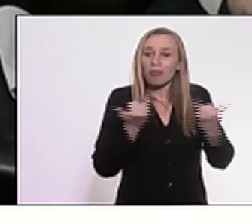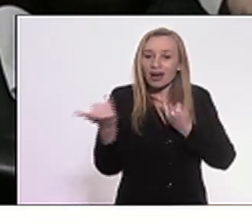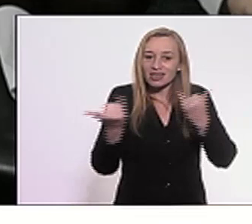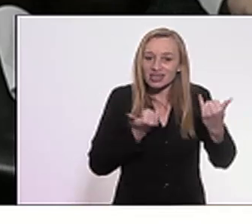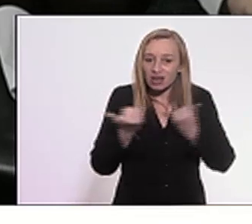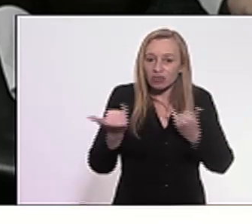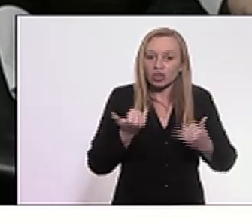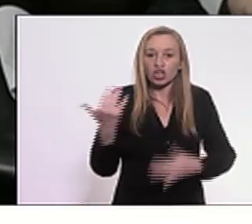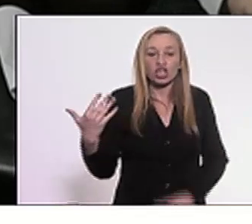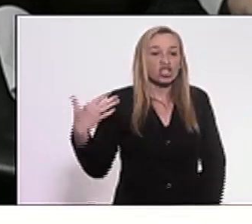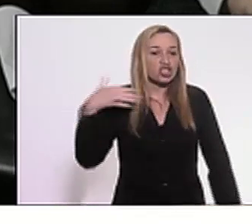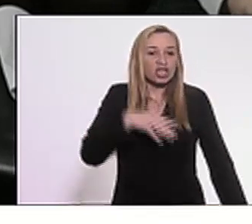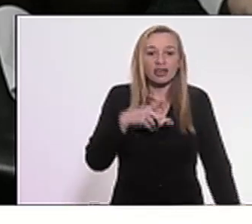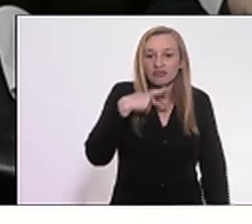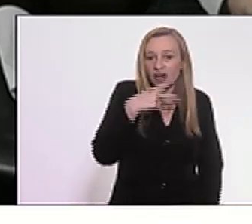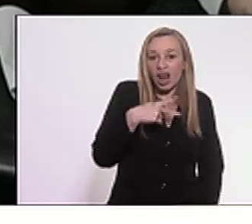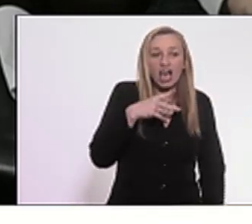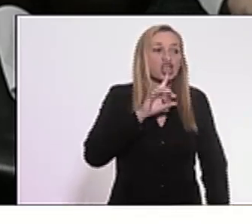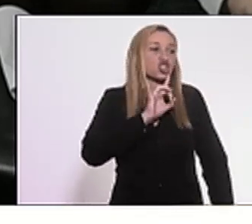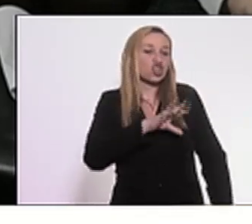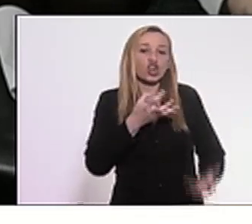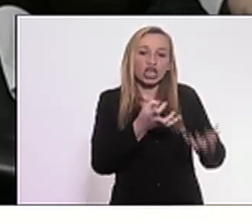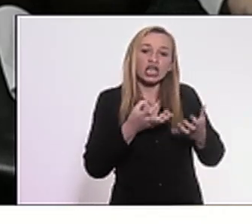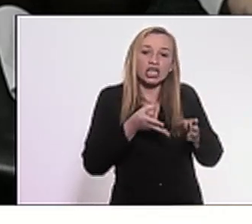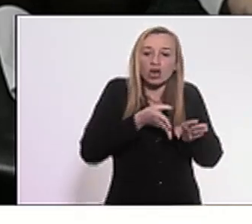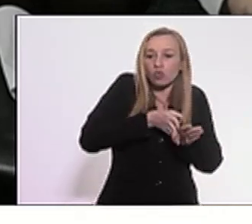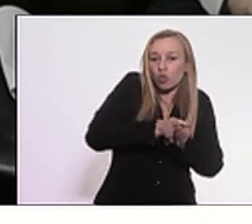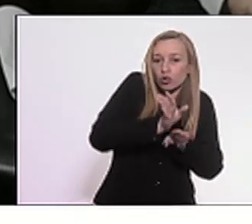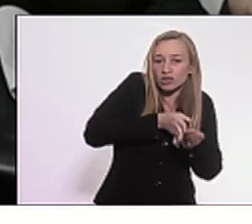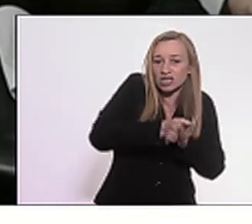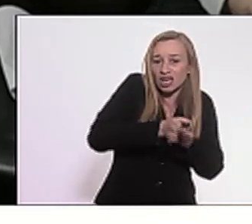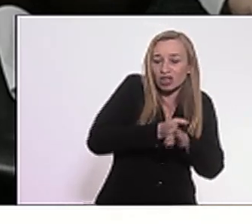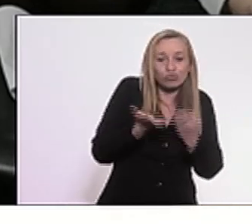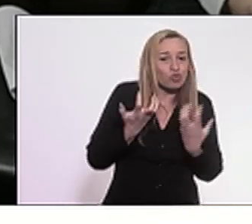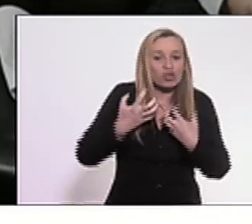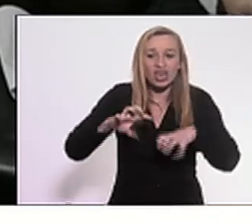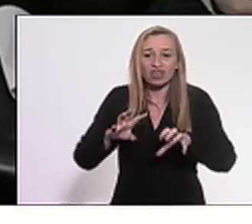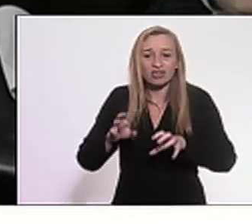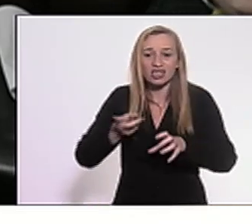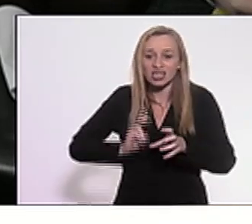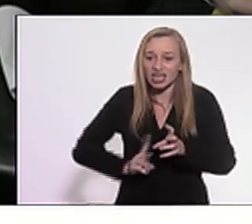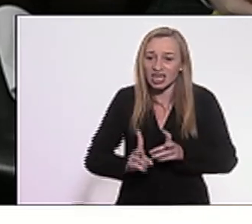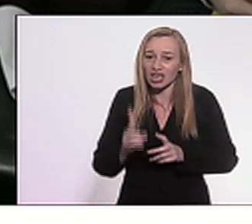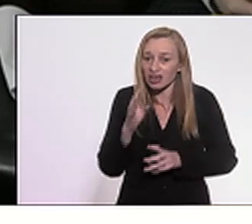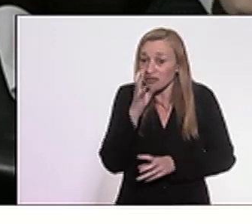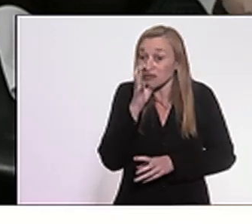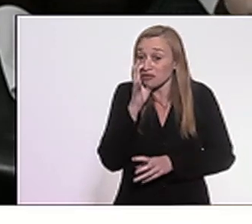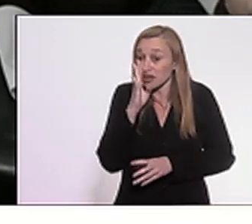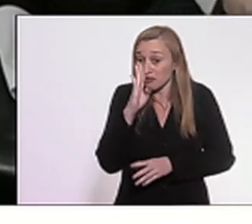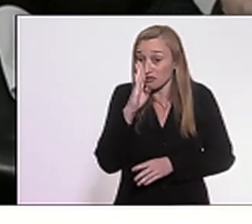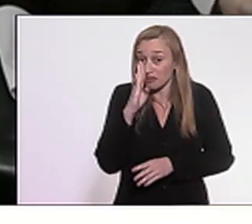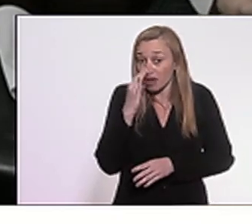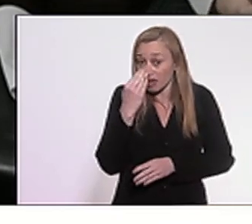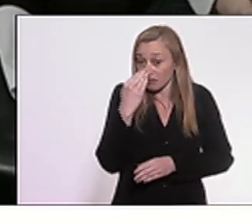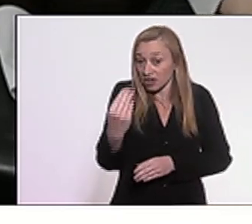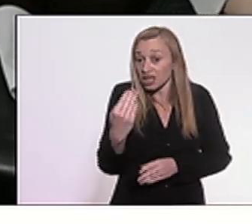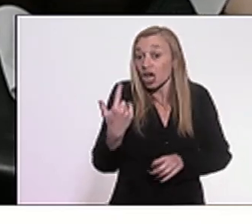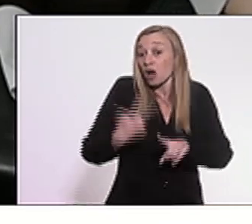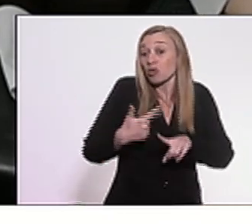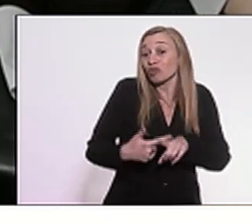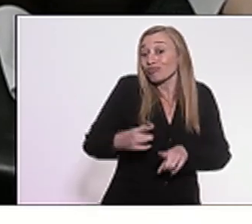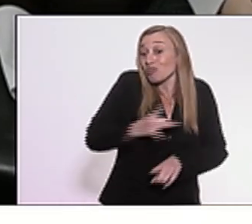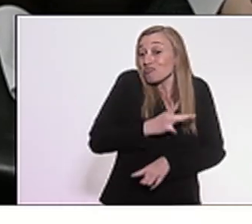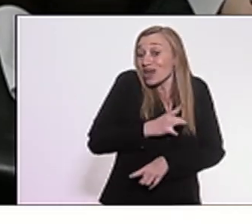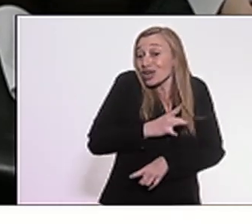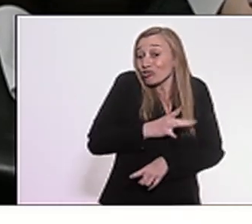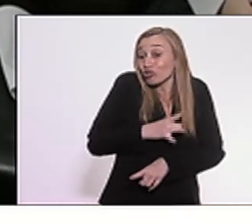chegam, falam, olha, eu queria só uma orientação, porque eu realmente não quero levar isso à frente, porque eu tenho medo. Eu tenho medo de represália, eu tenho medo